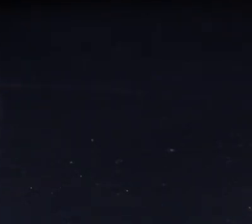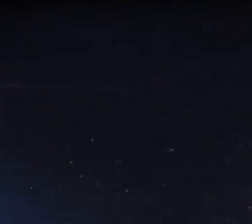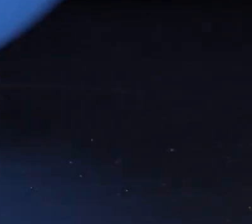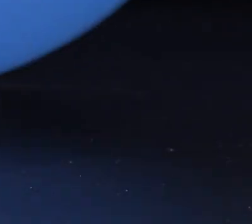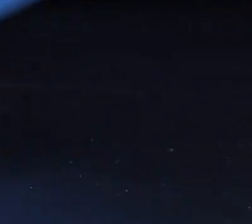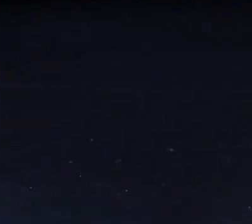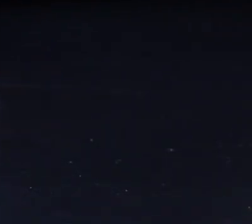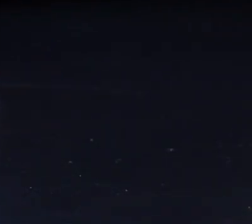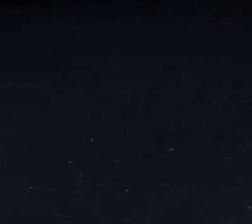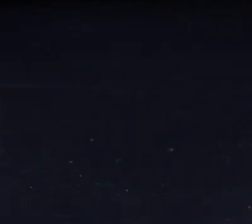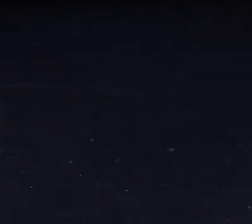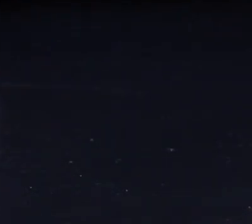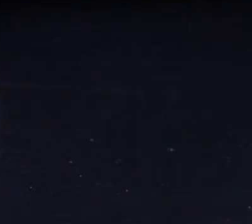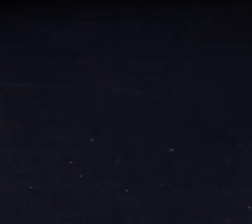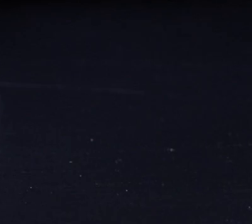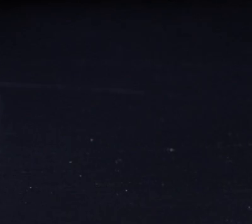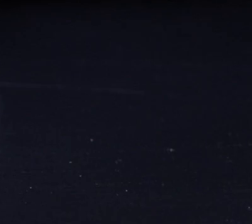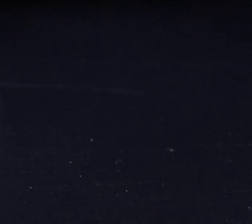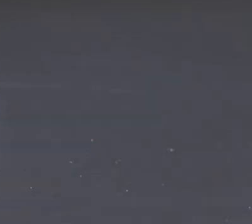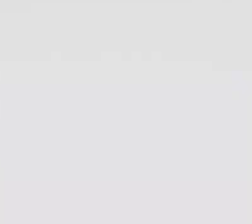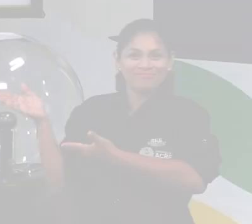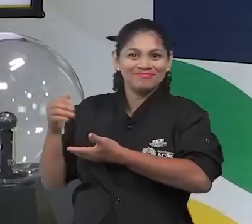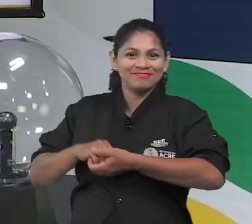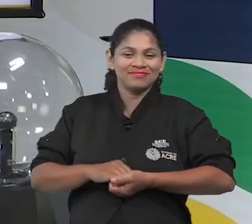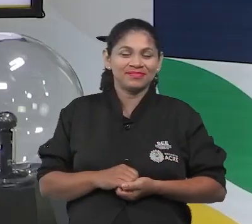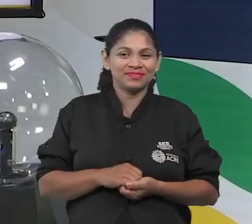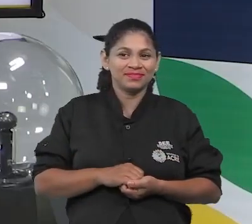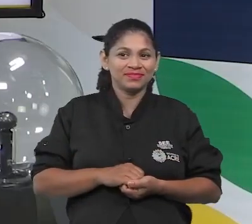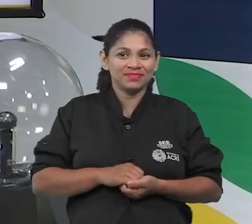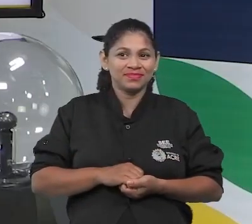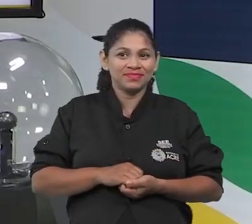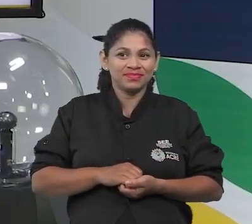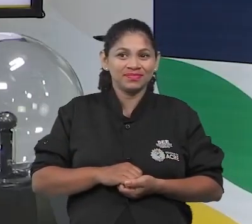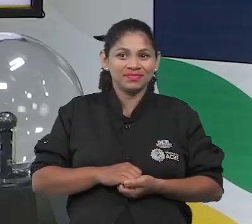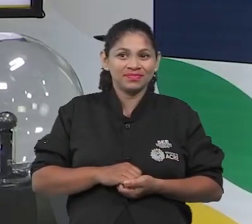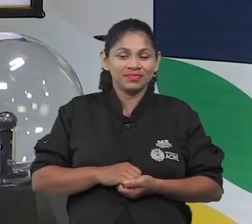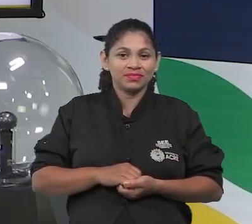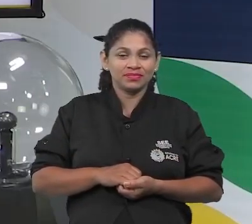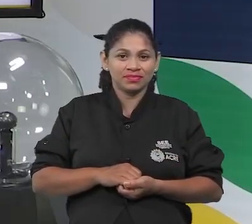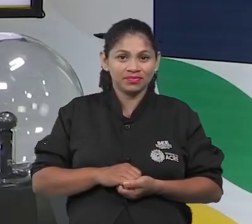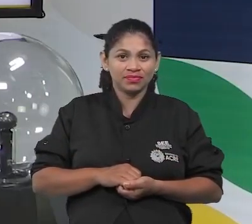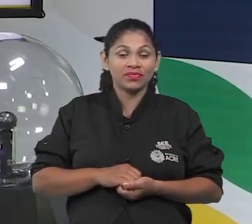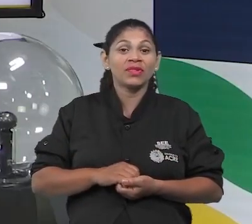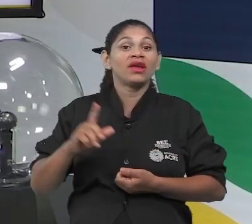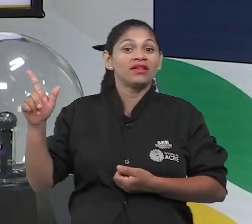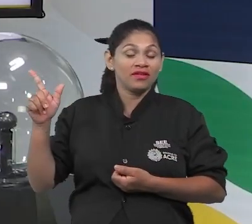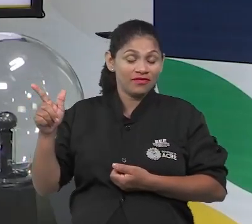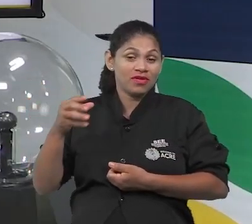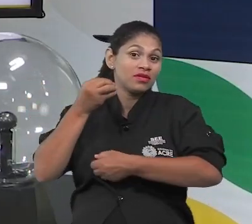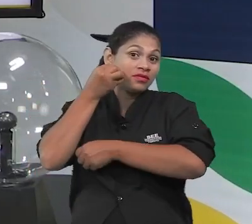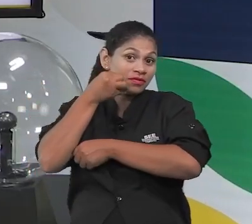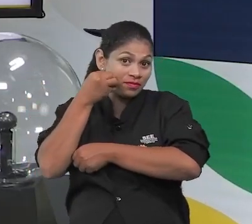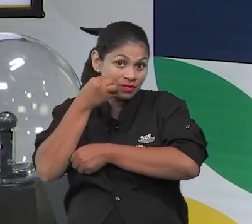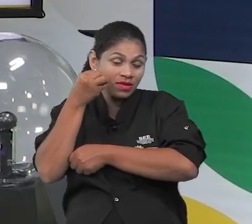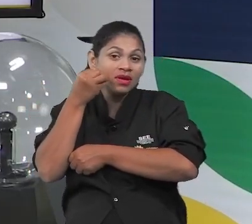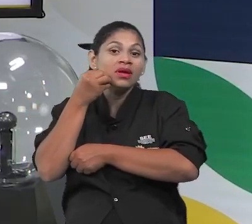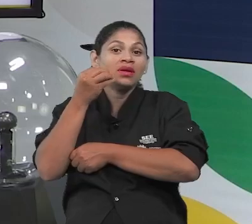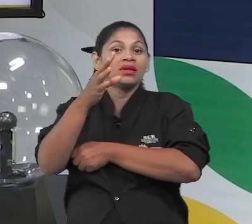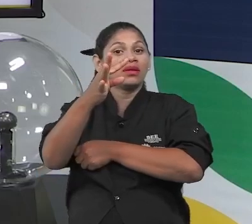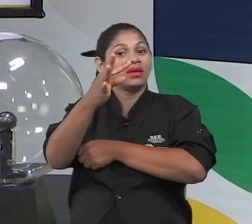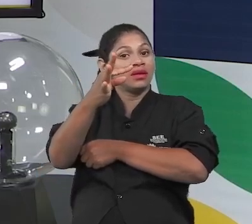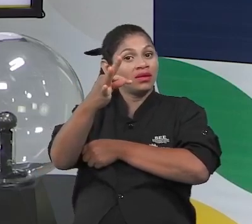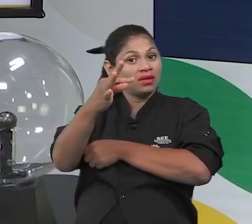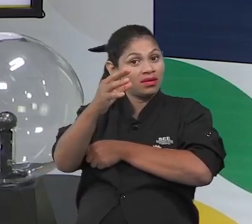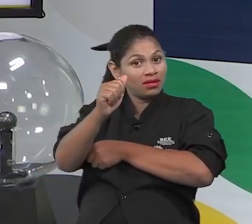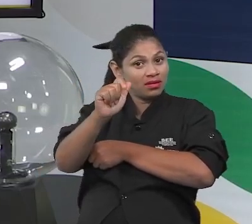vai o quê? Ele vai atrair esse alumínio aqui para o nosso balão. Então, foi esse experimento aqui que o Tales de Mileto